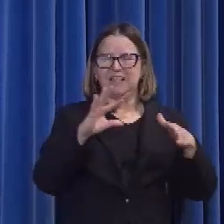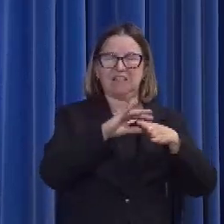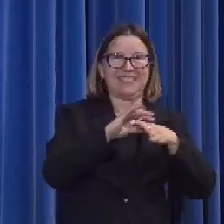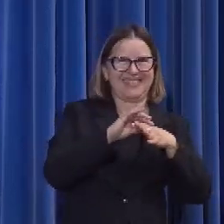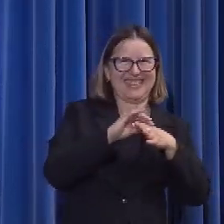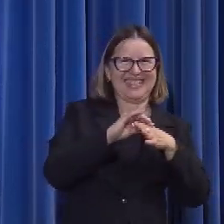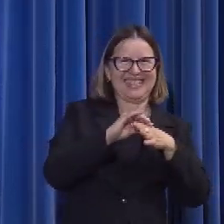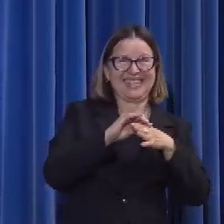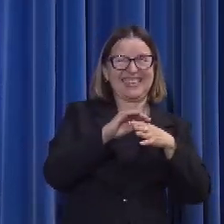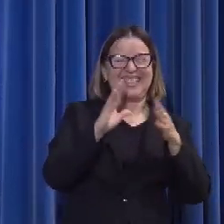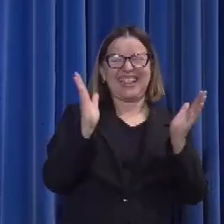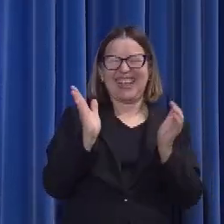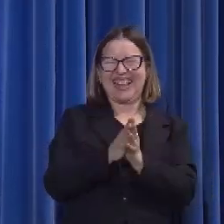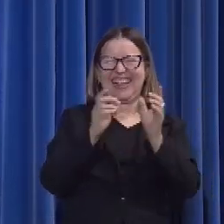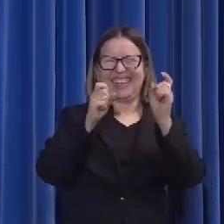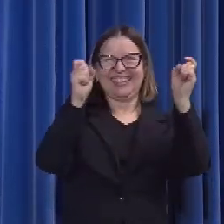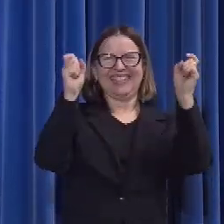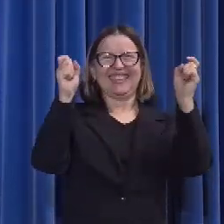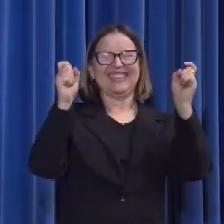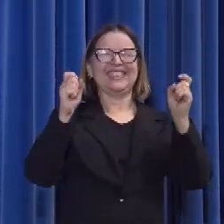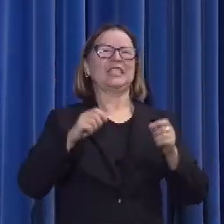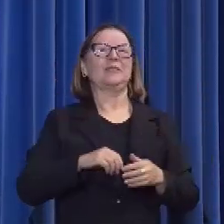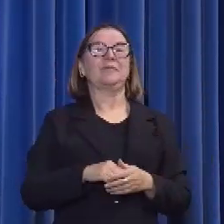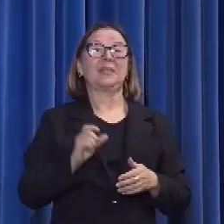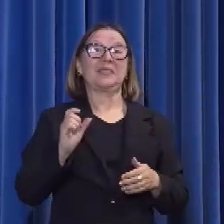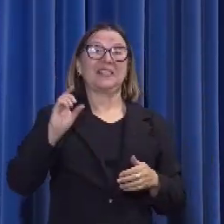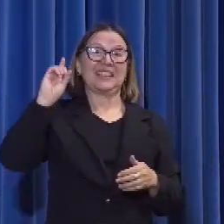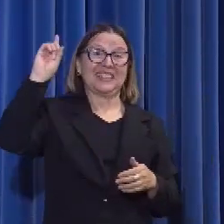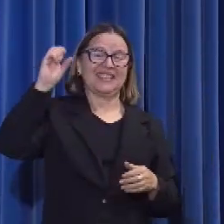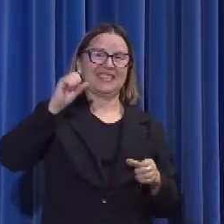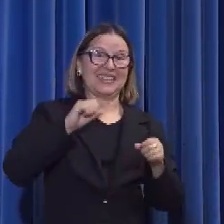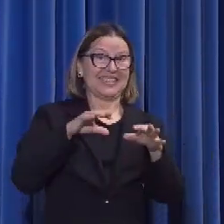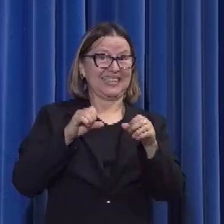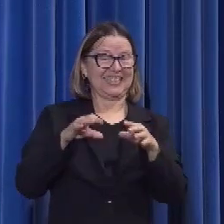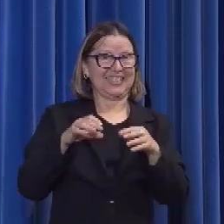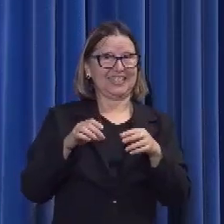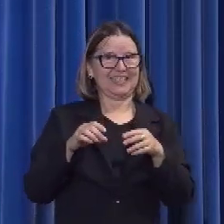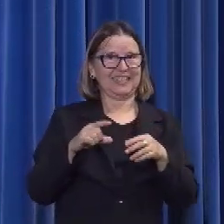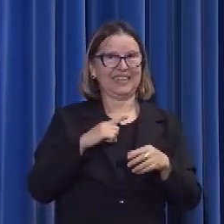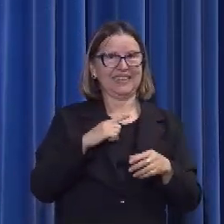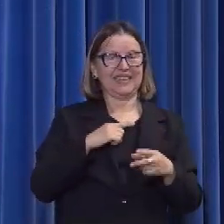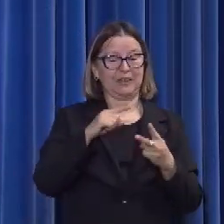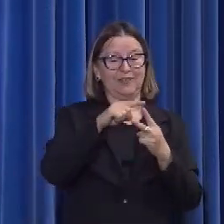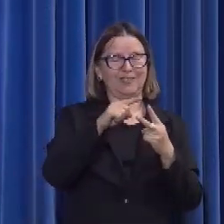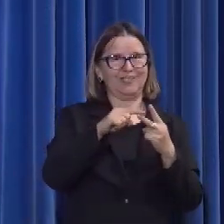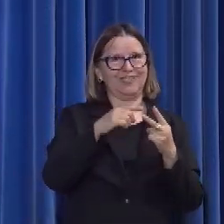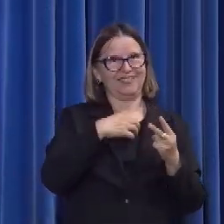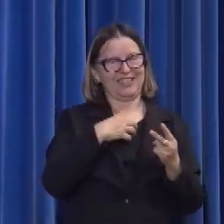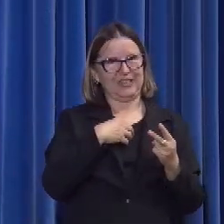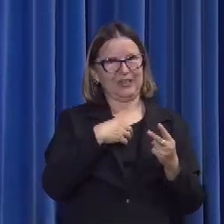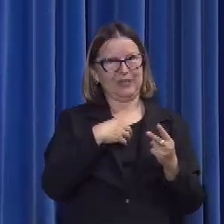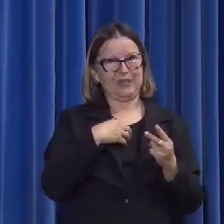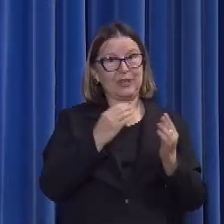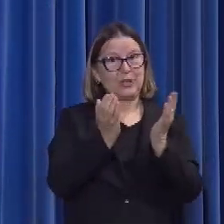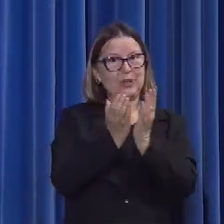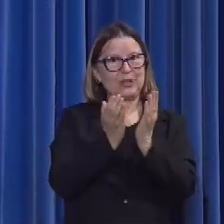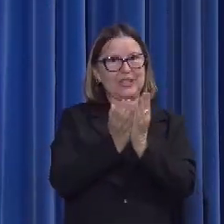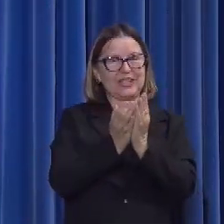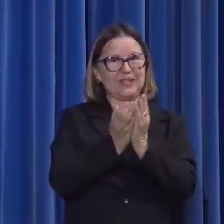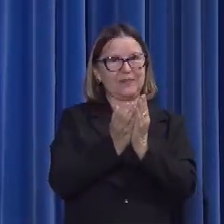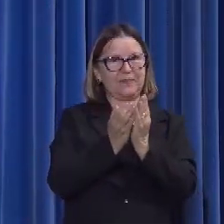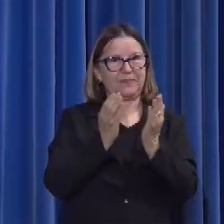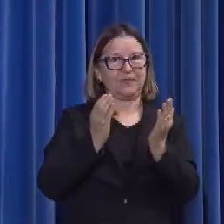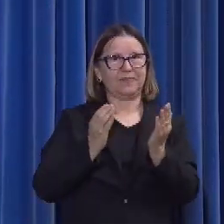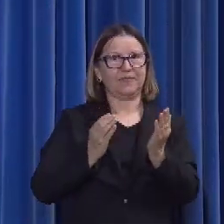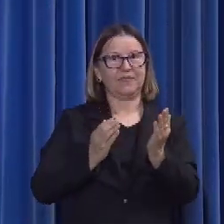doenças. Aleluia! A palavra nos ensina que há duas maneiras pelas quais os cristãos entrarão